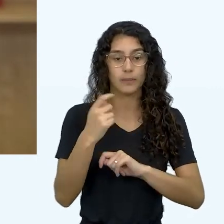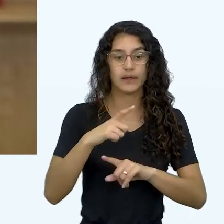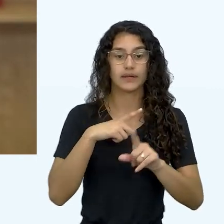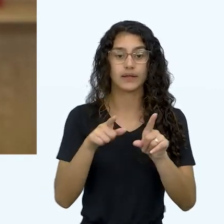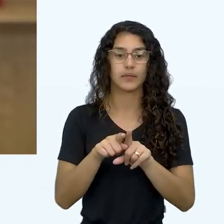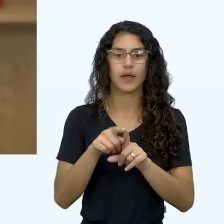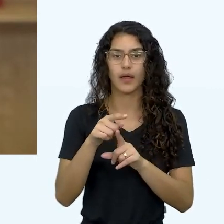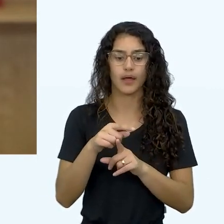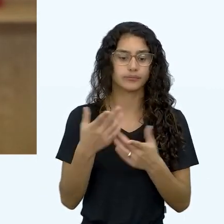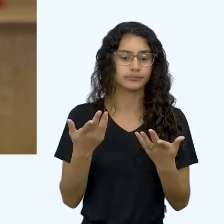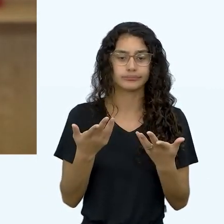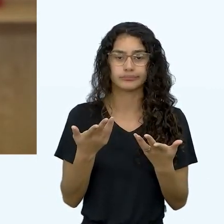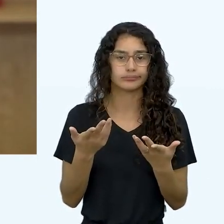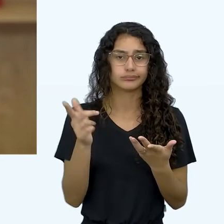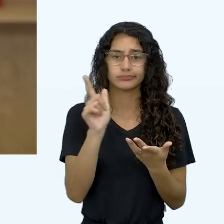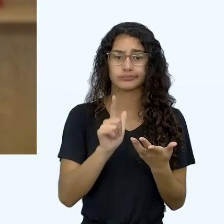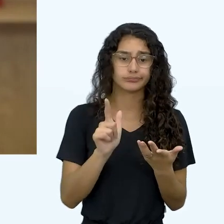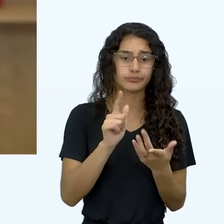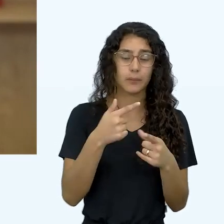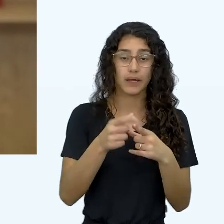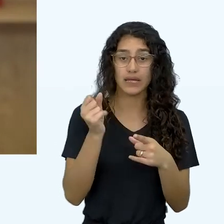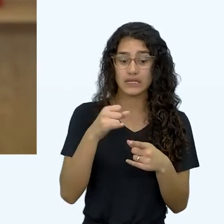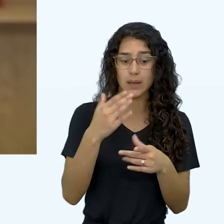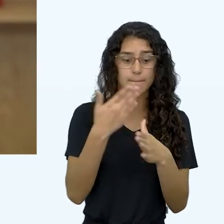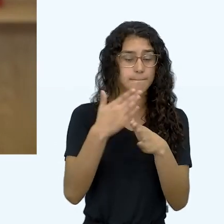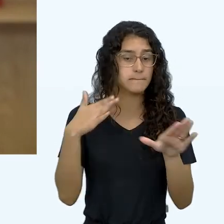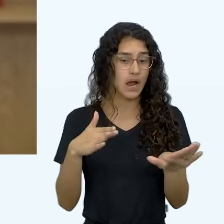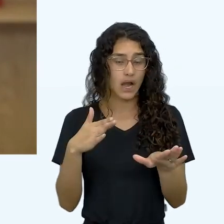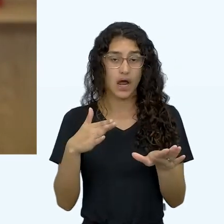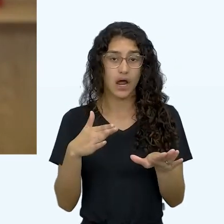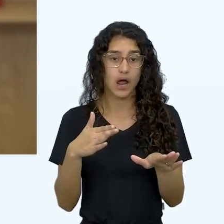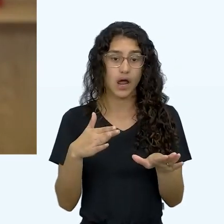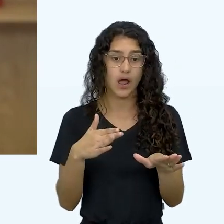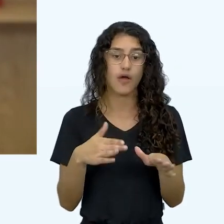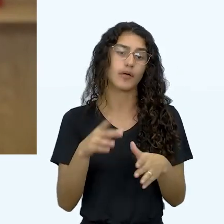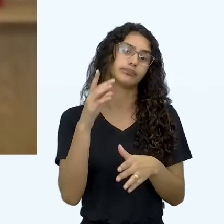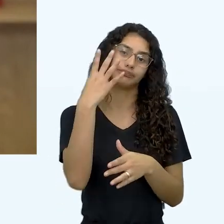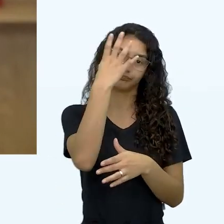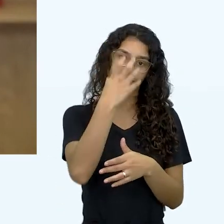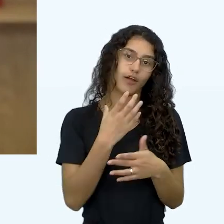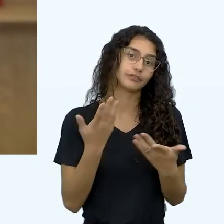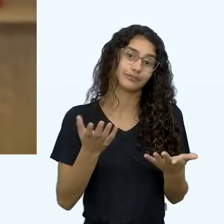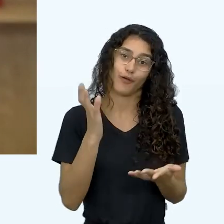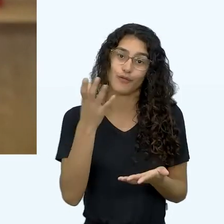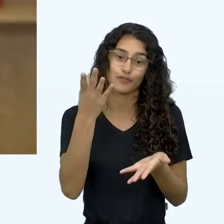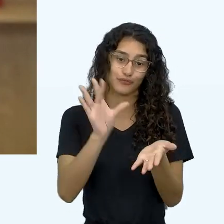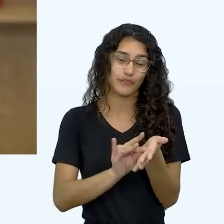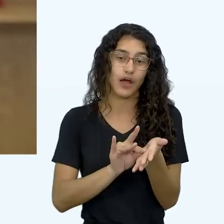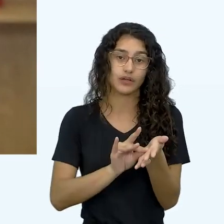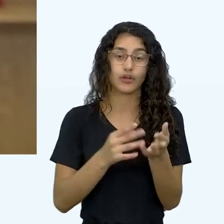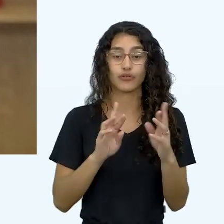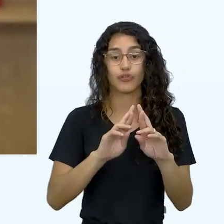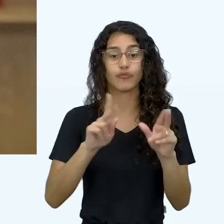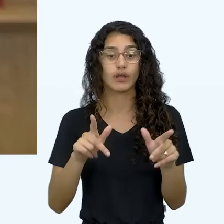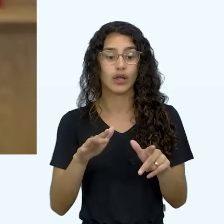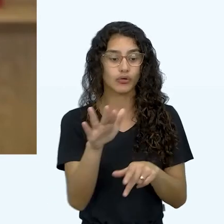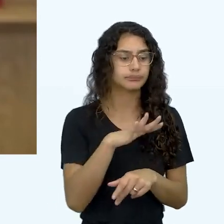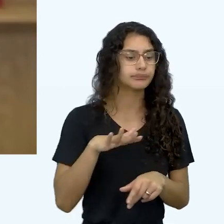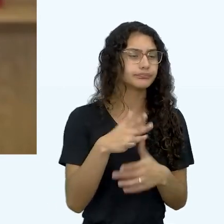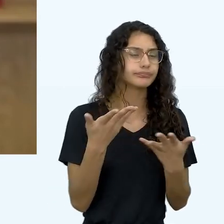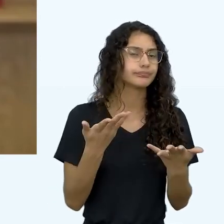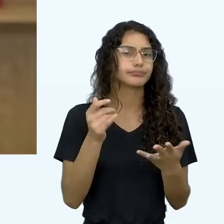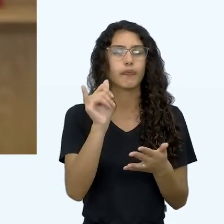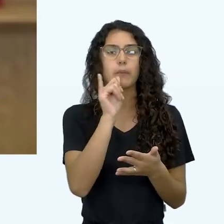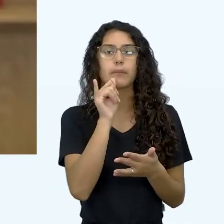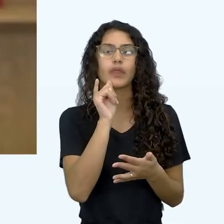é burrice. Não é? Então, se eu cortar meu café, eu vou ficar bravo. É isso que vai acontecer. Obviamente, é diferente de um cenário em